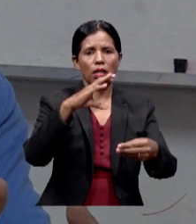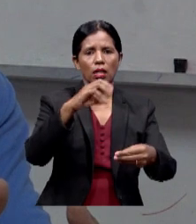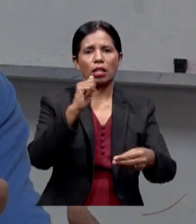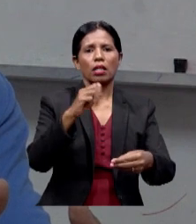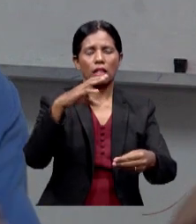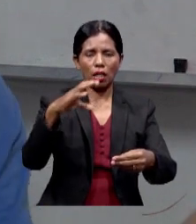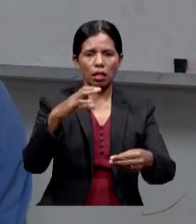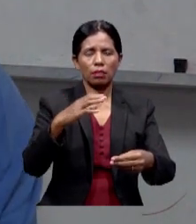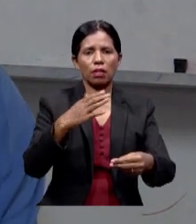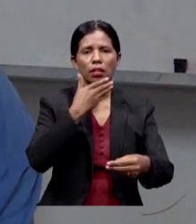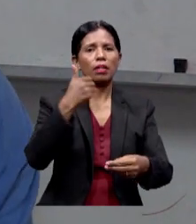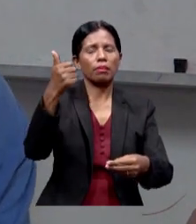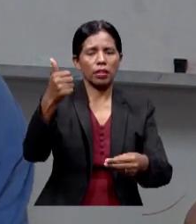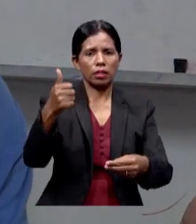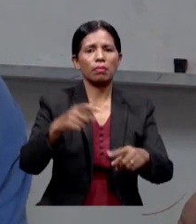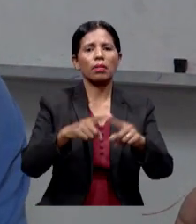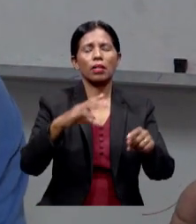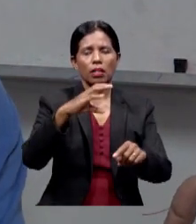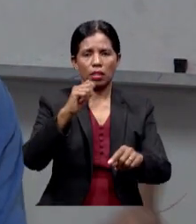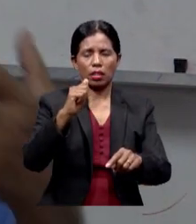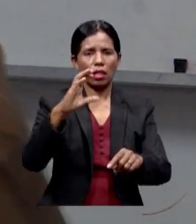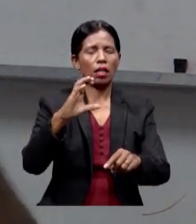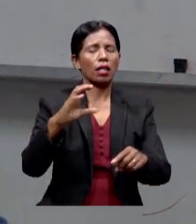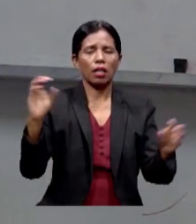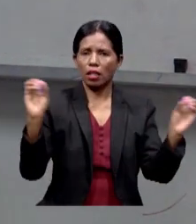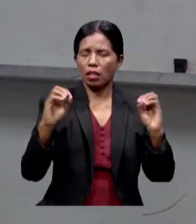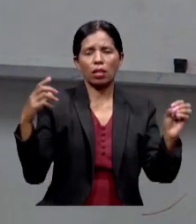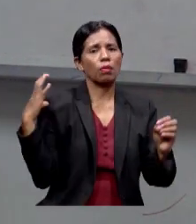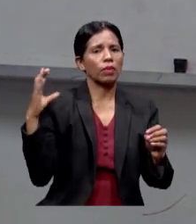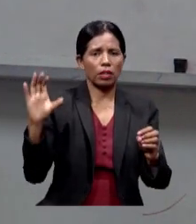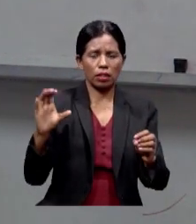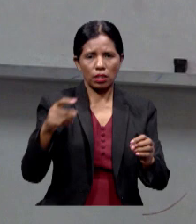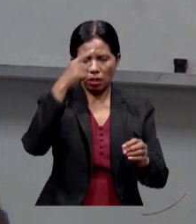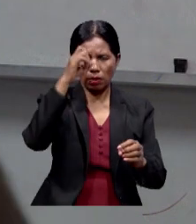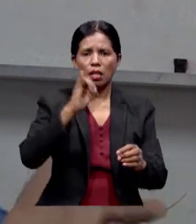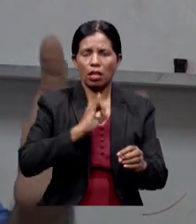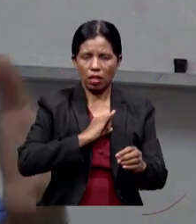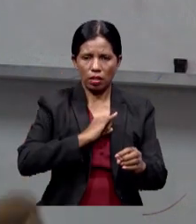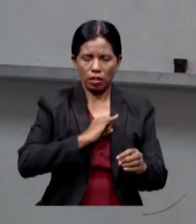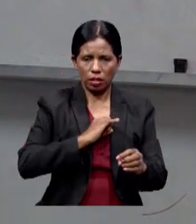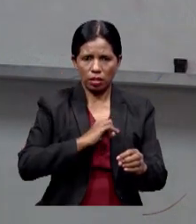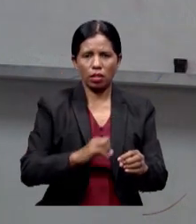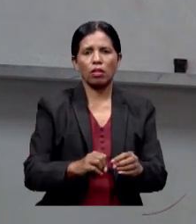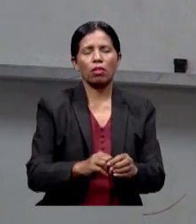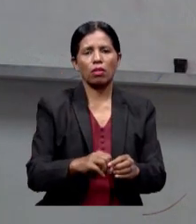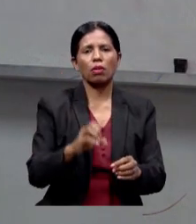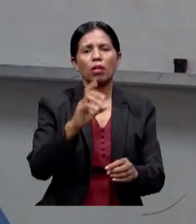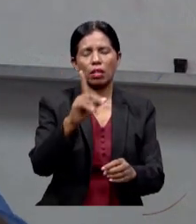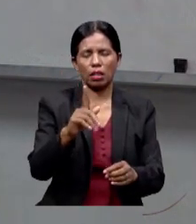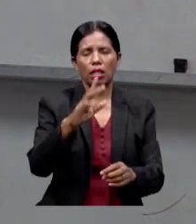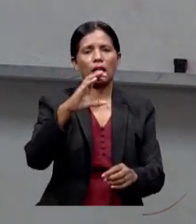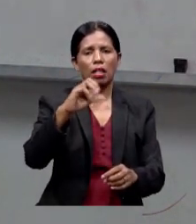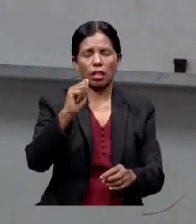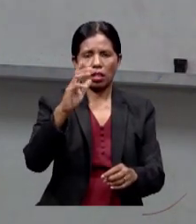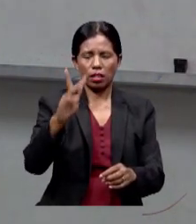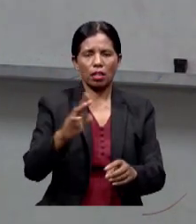fale. Mas bem, kak la é competência. Tamane ma mai hau, dia kliu kak ne bubar tidet. Tuir